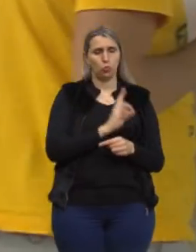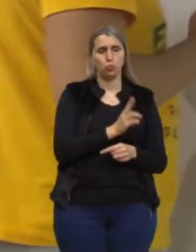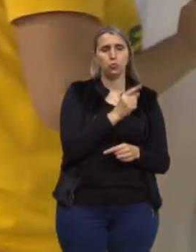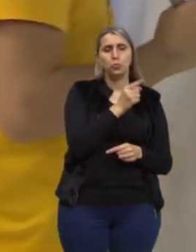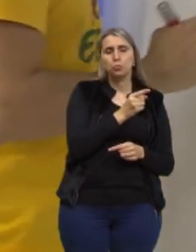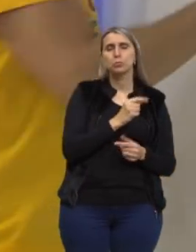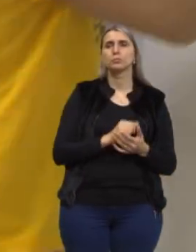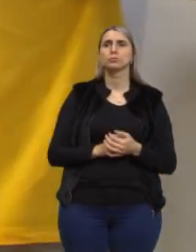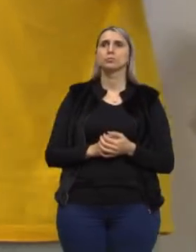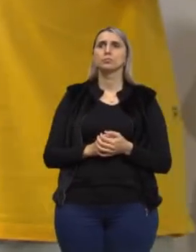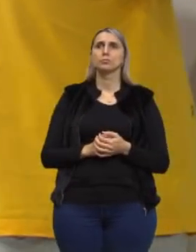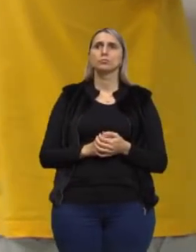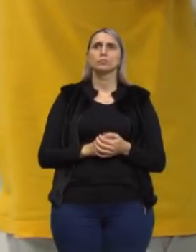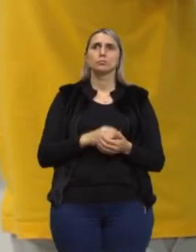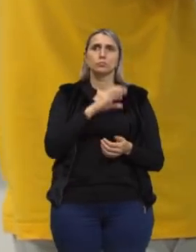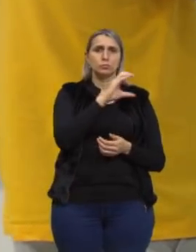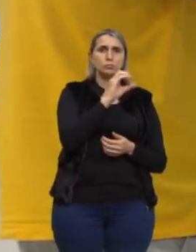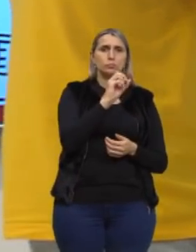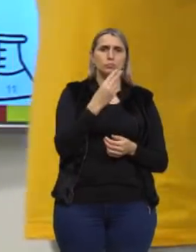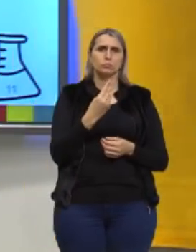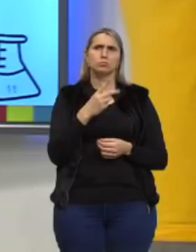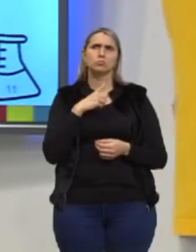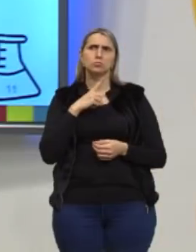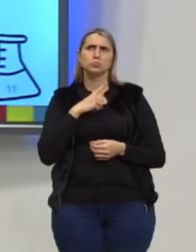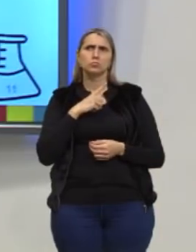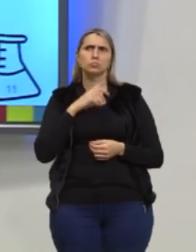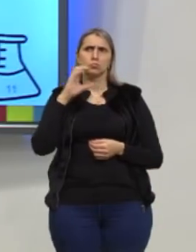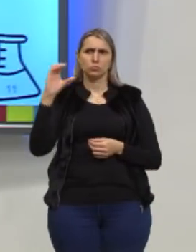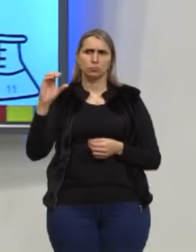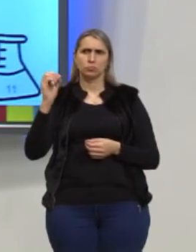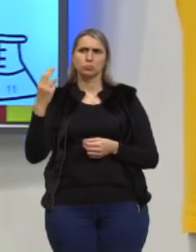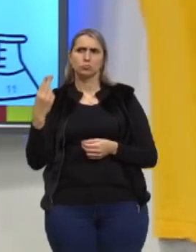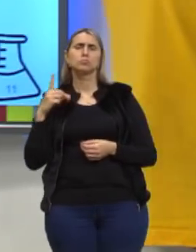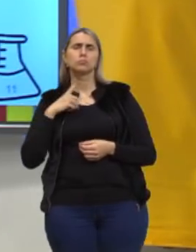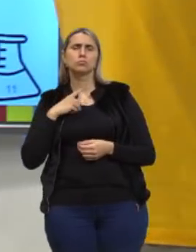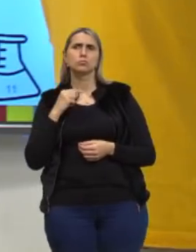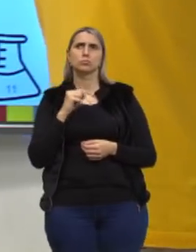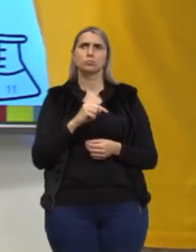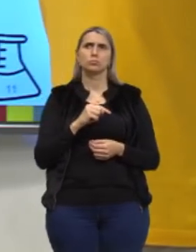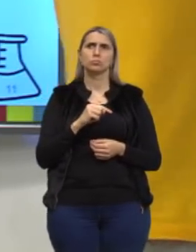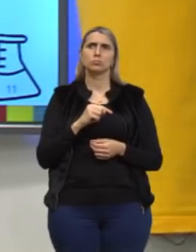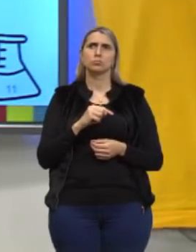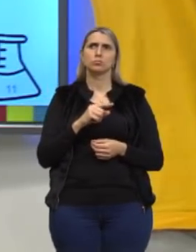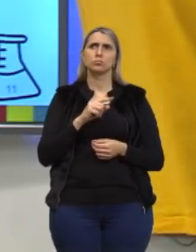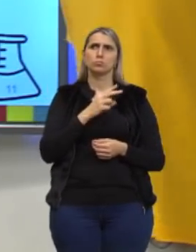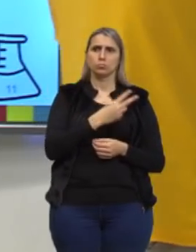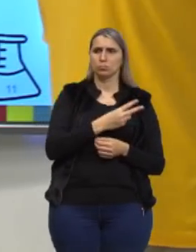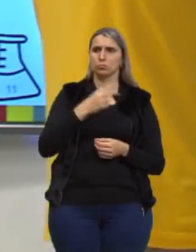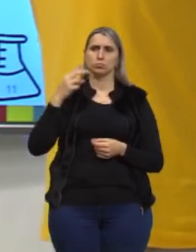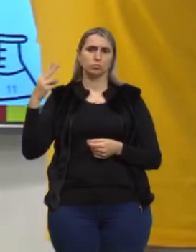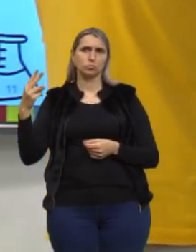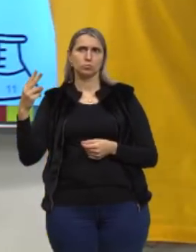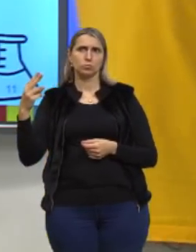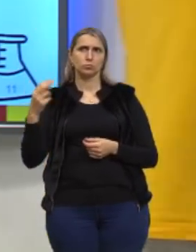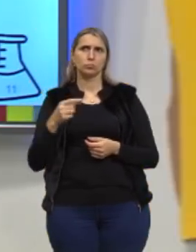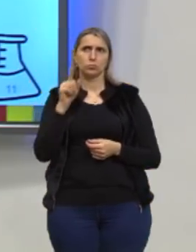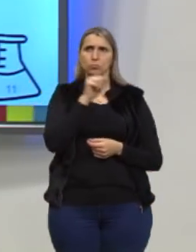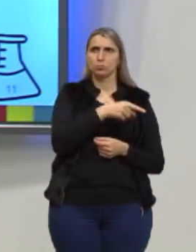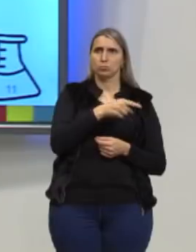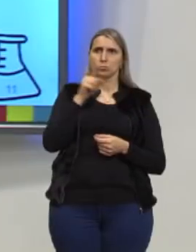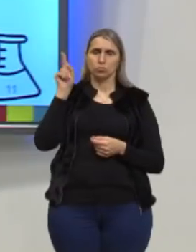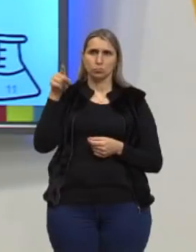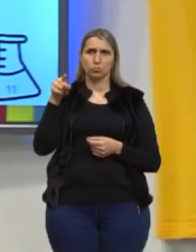permanece co2 eu tenho co2 desse lado tem um aqui então dois com dois